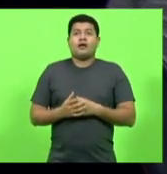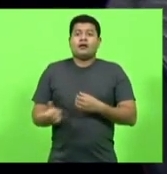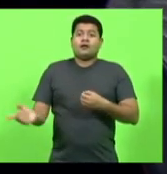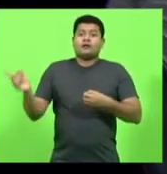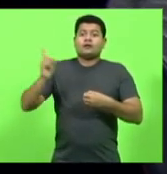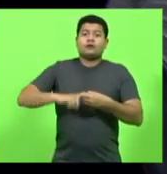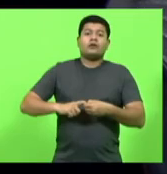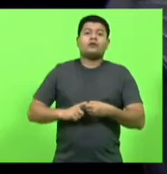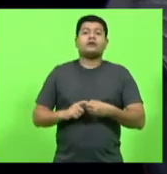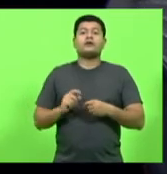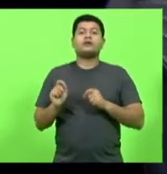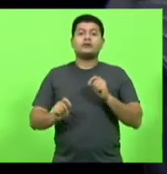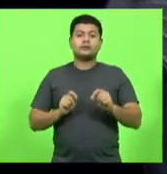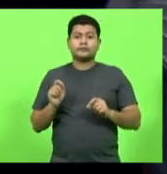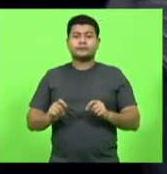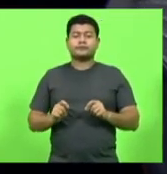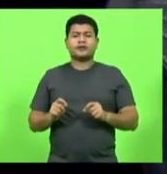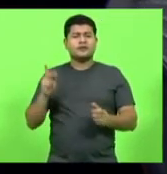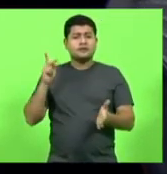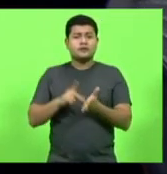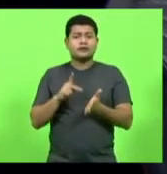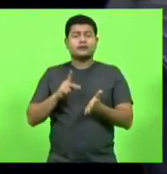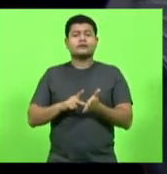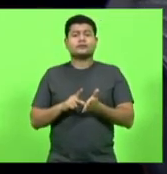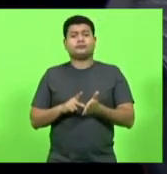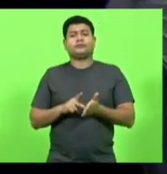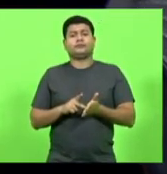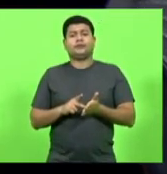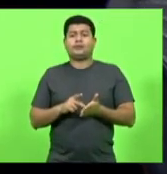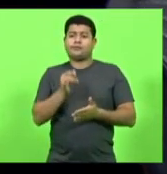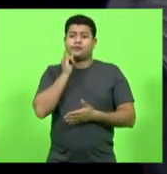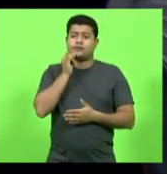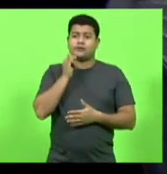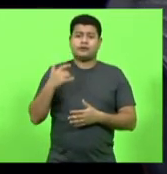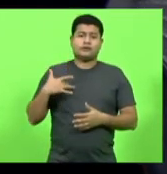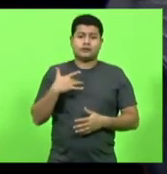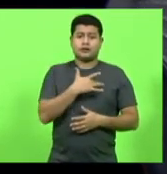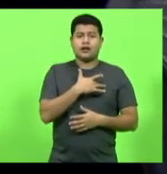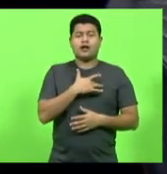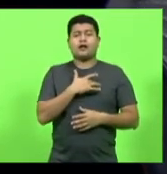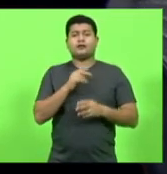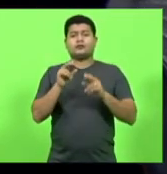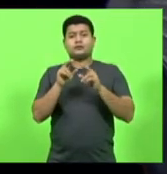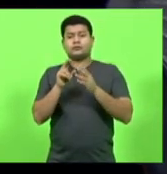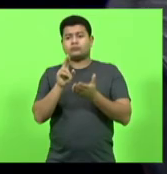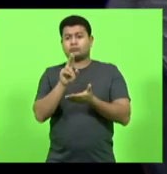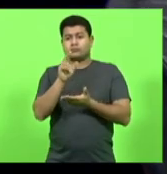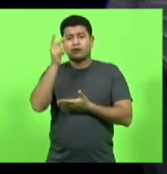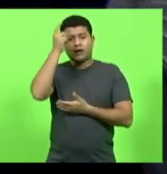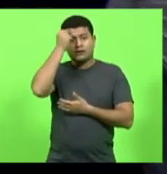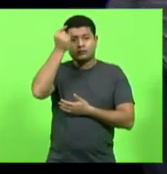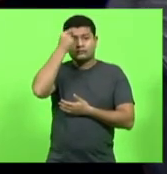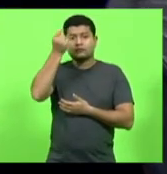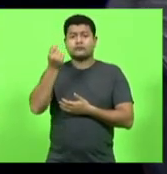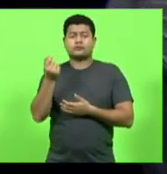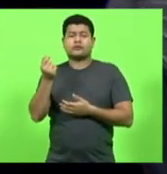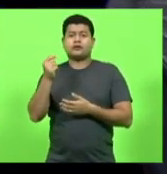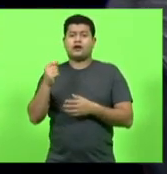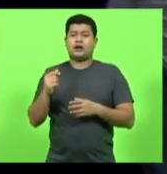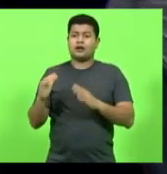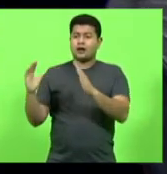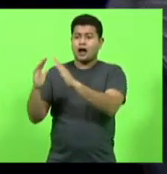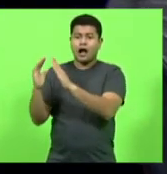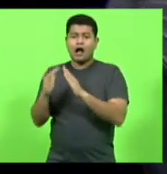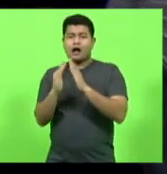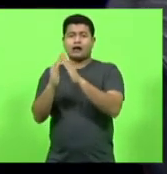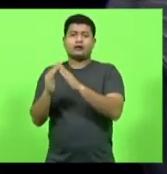voltando efetivamente para a saúde, para as universidades, para a moradia, para a agricultura? Eu